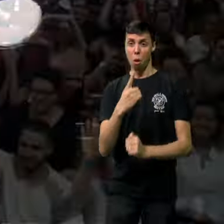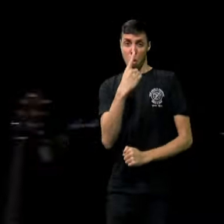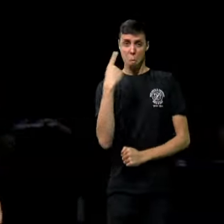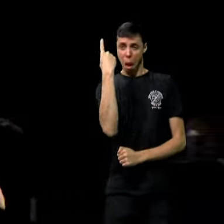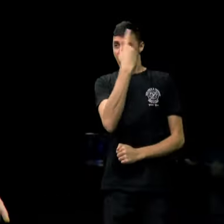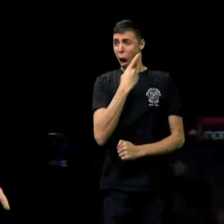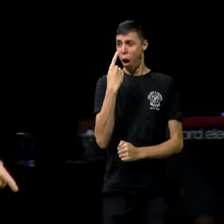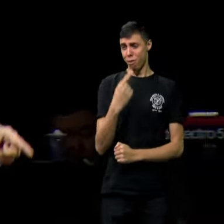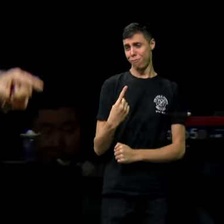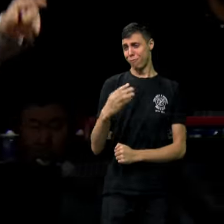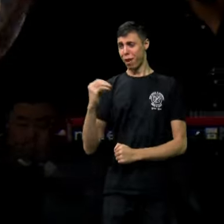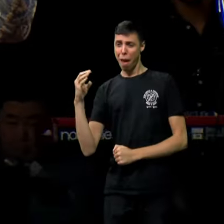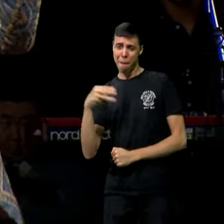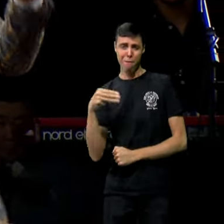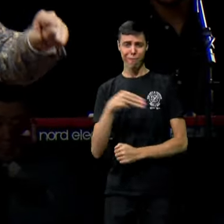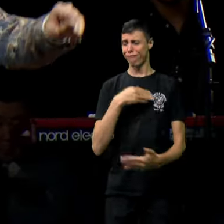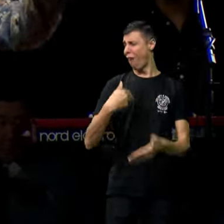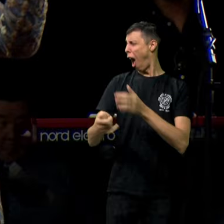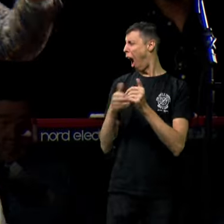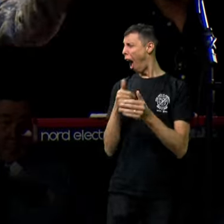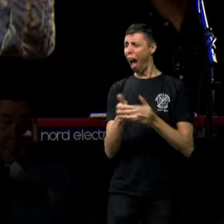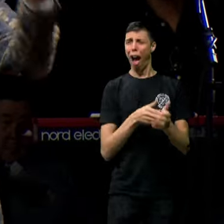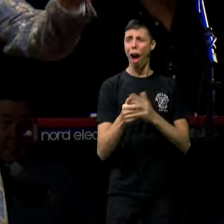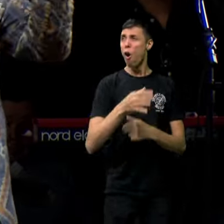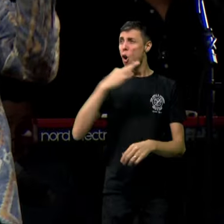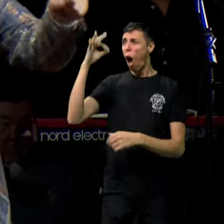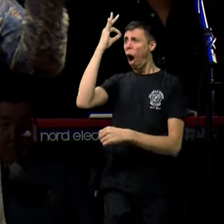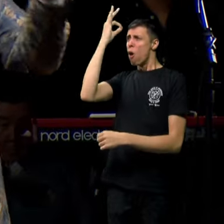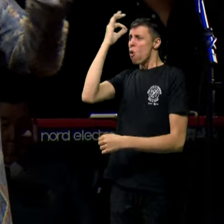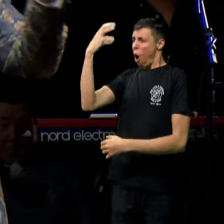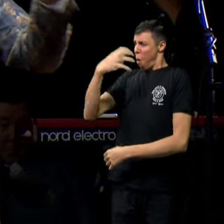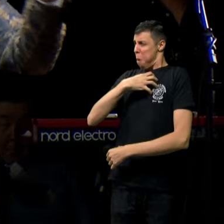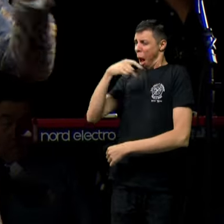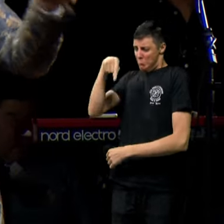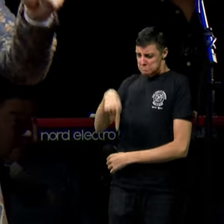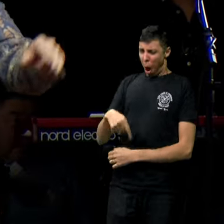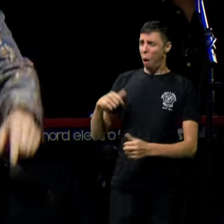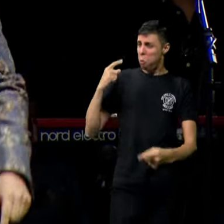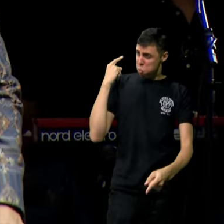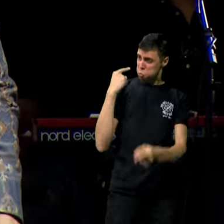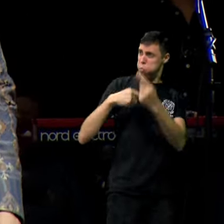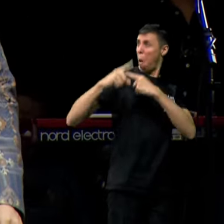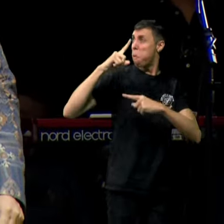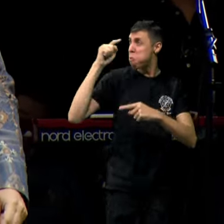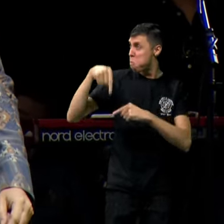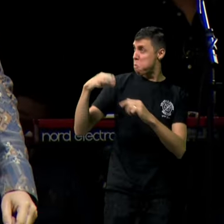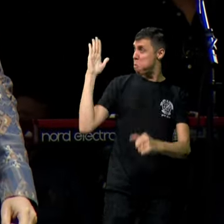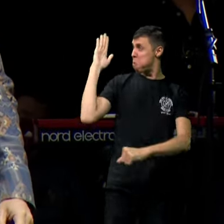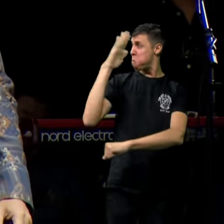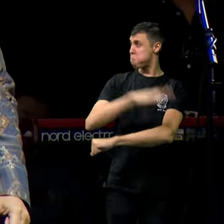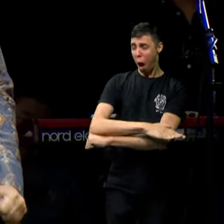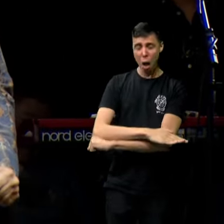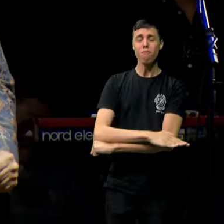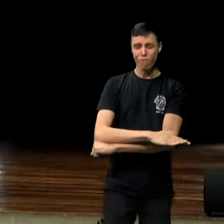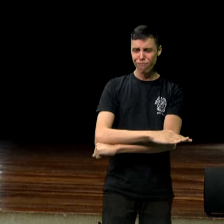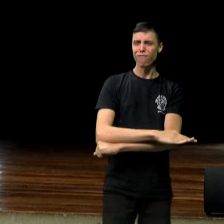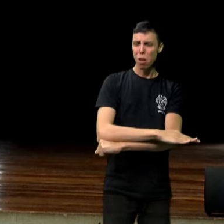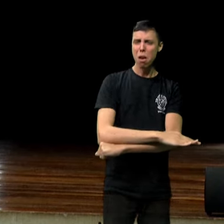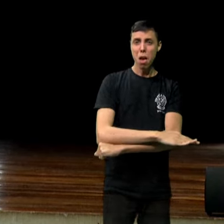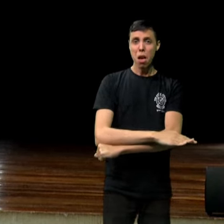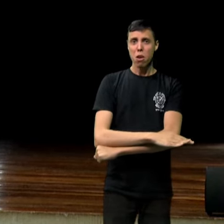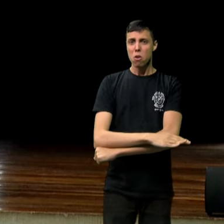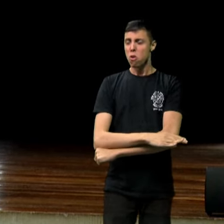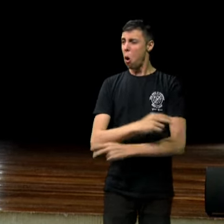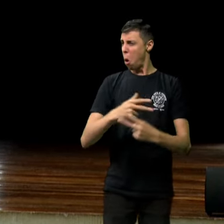1 hora ou 10 minutos, tanto faz. Eu sei que o Espírito de Deus vai fazer algo transcendental nesta tarde, algo